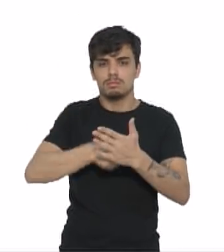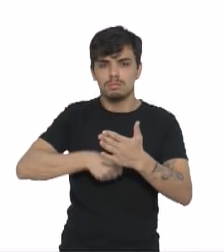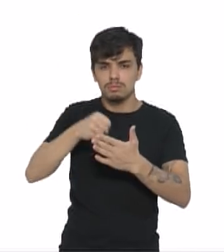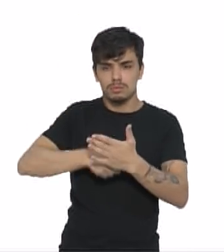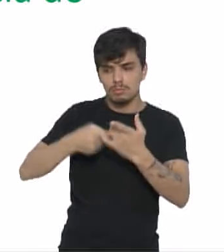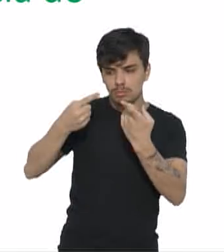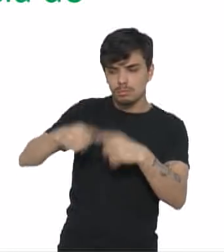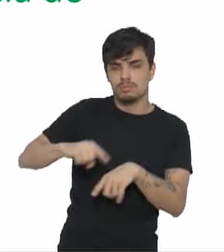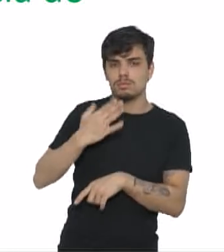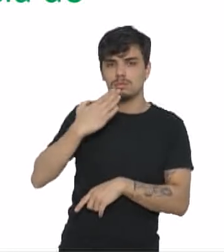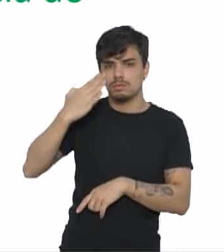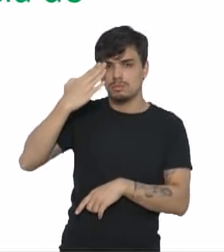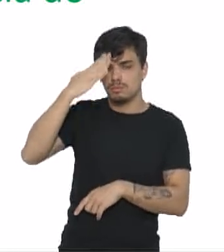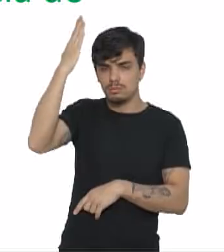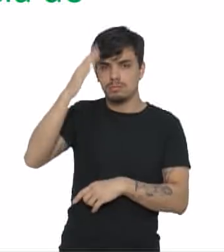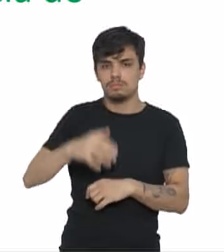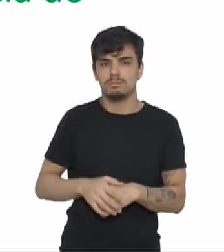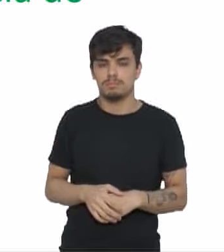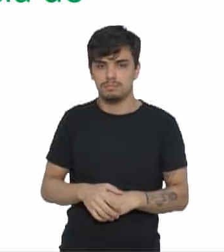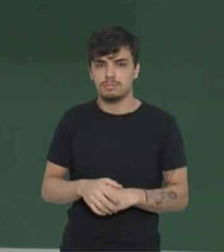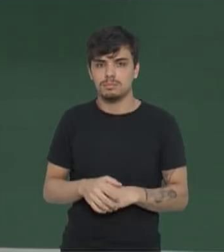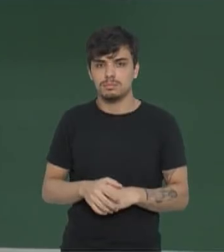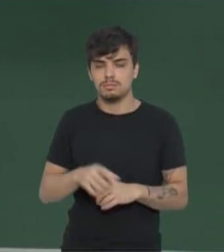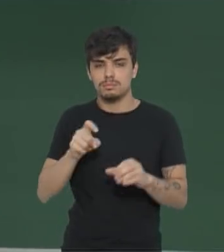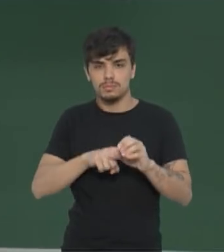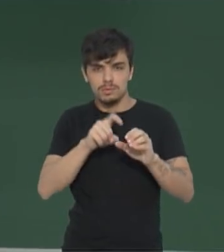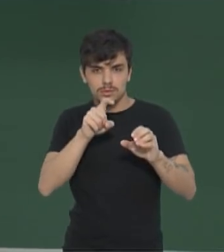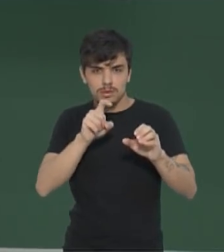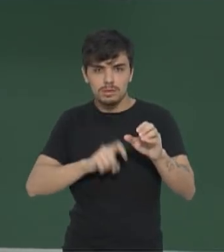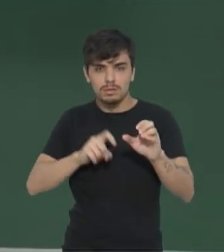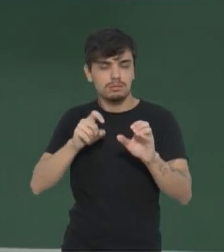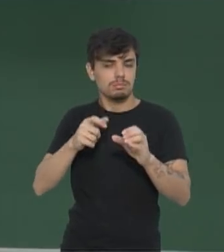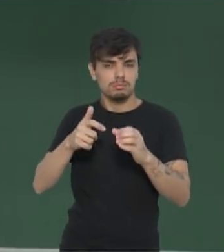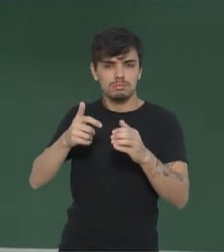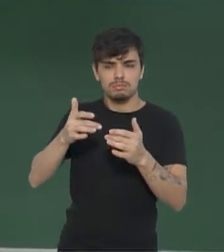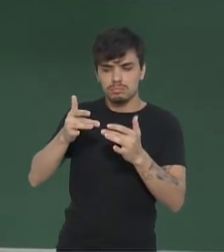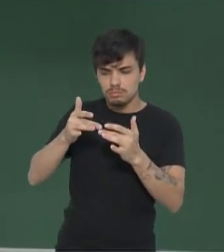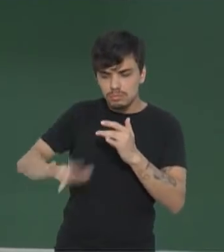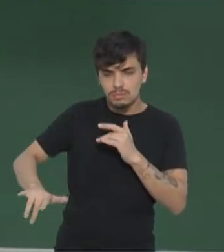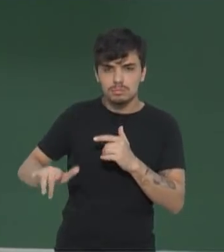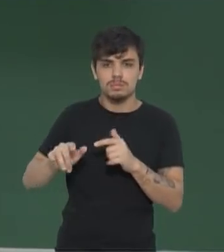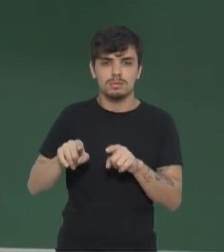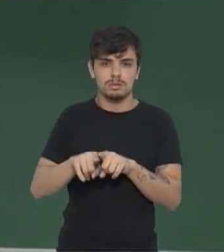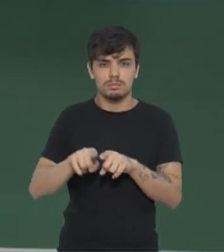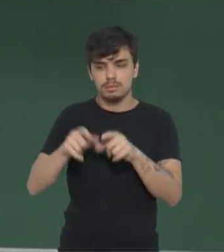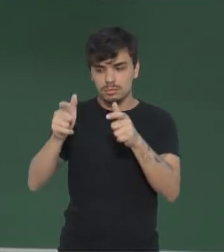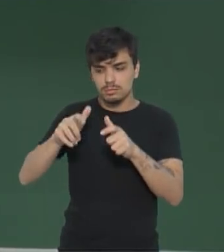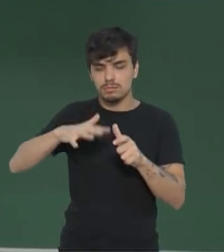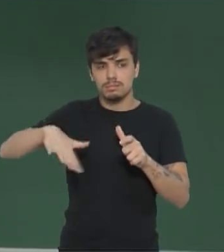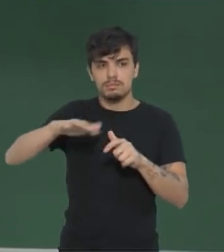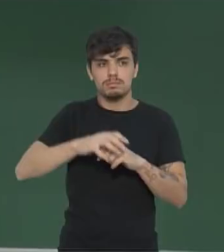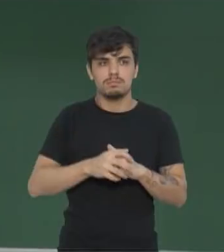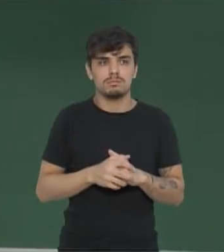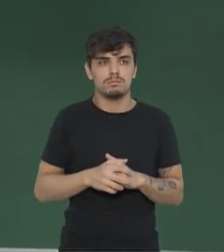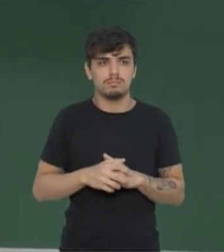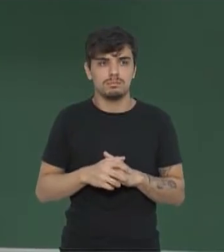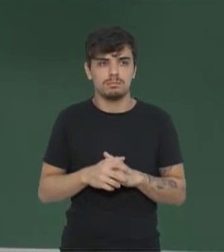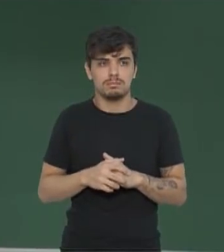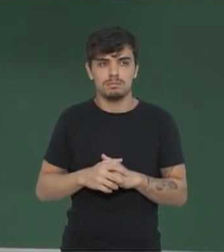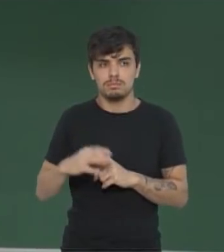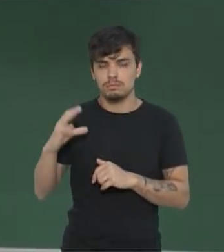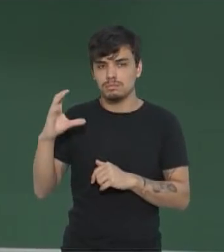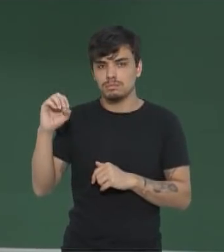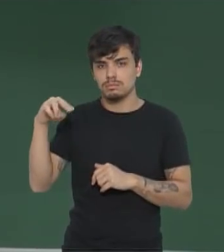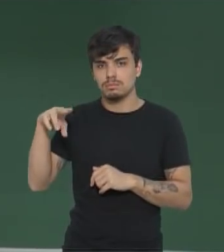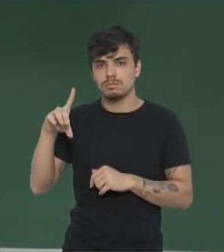Então, Afonso Henriques, ele declara a independência, ele consegue romper com o reino de Leão e Castela, de um condado se